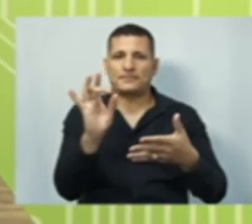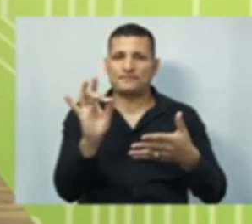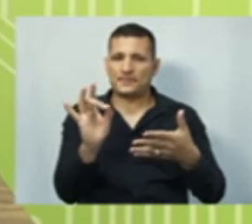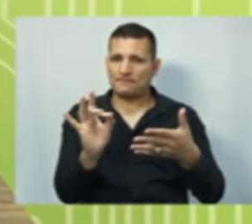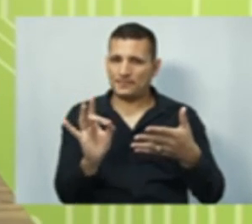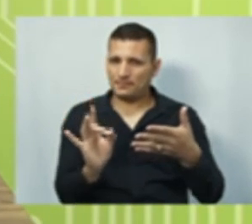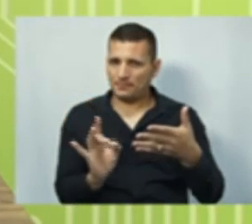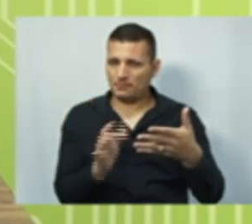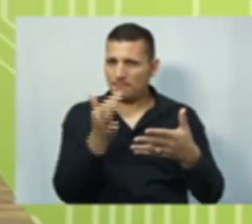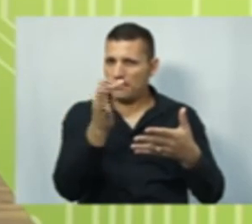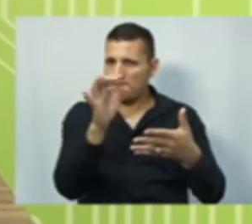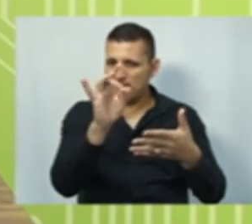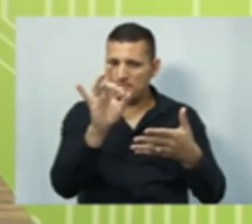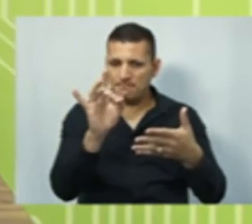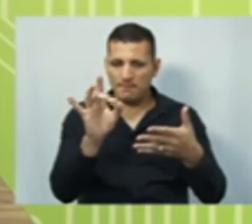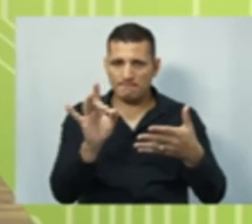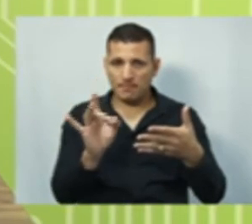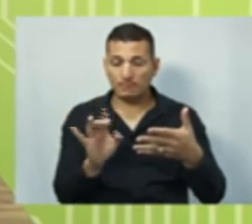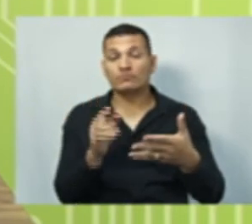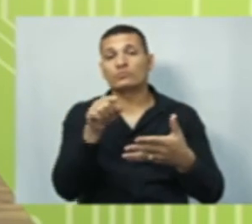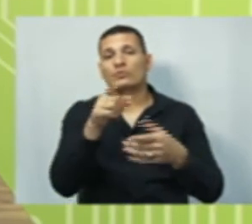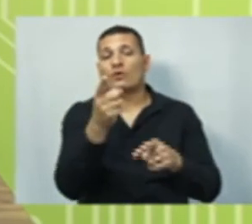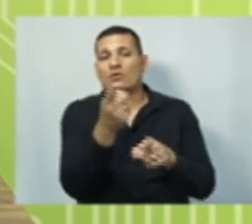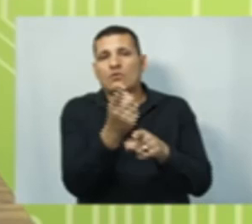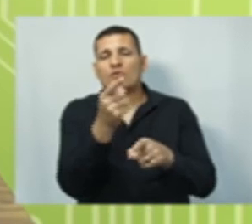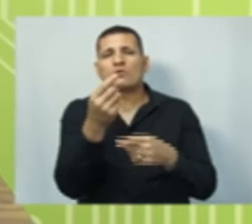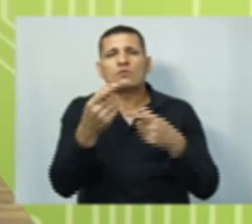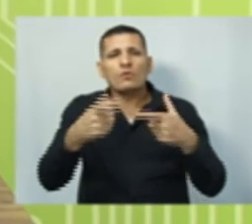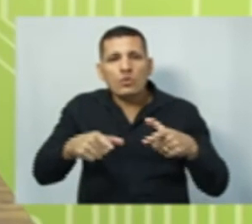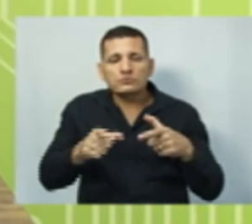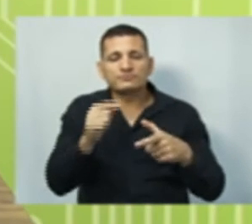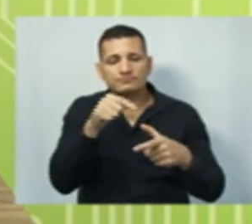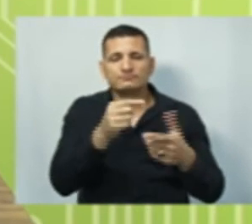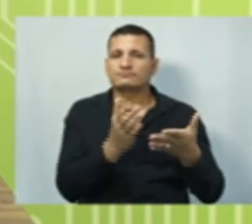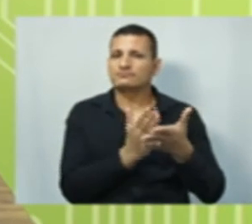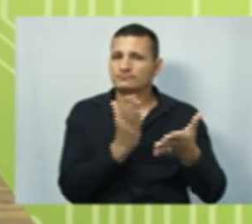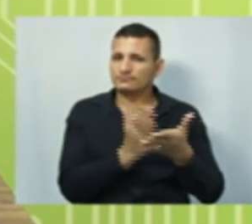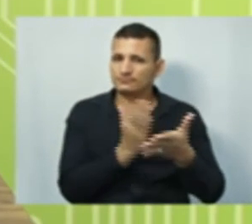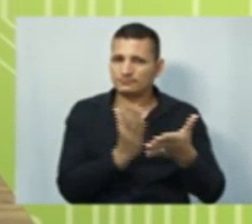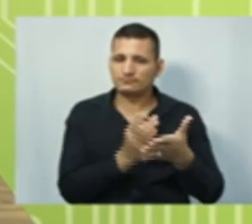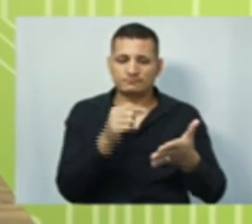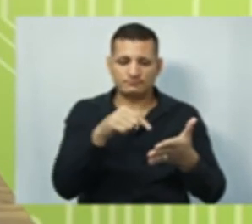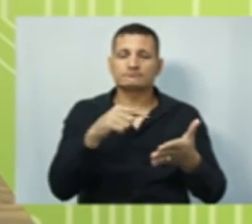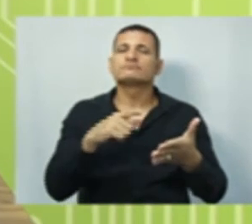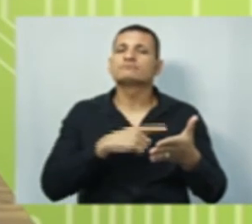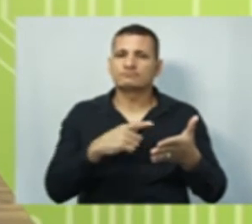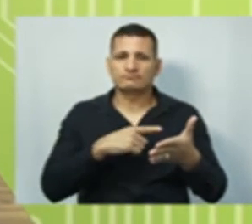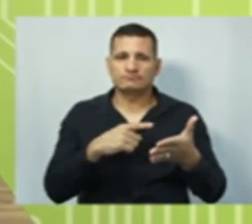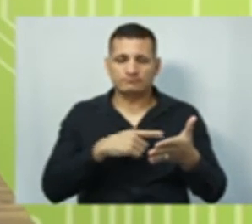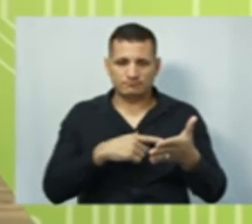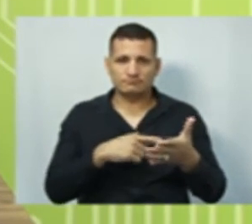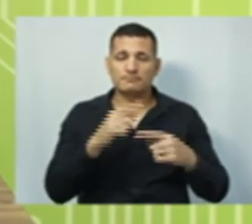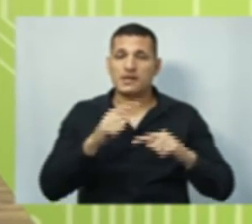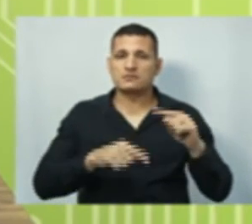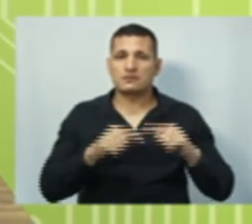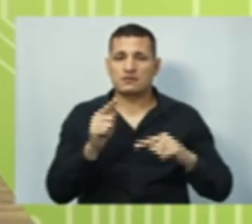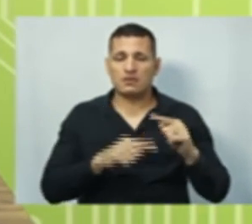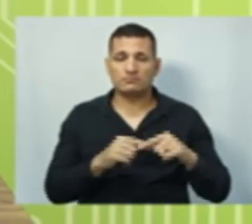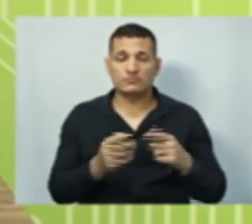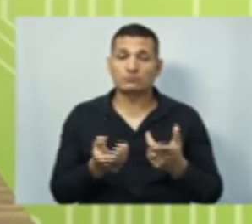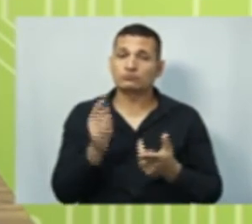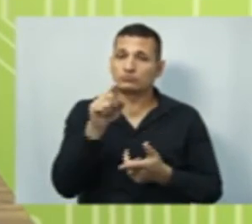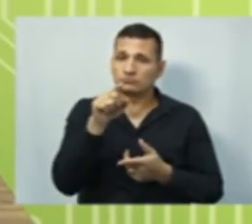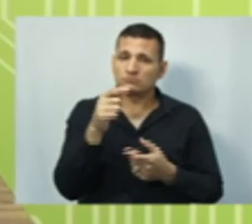esse material num capítulo de livro que foi encaminhado junto com o material de slides para o seu polo. Solicito que você se preocupe